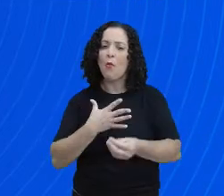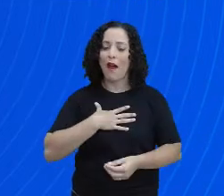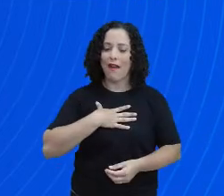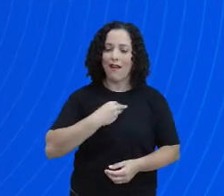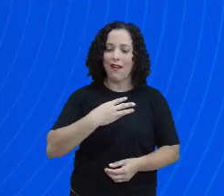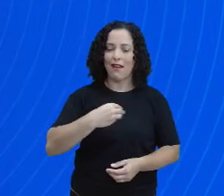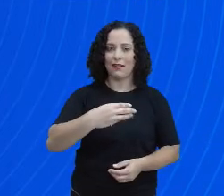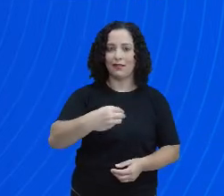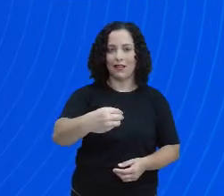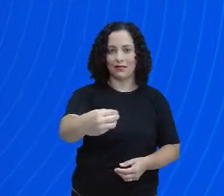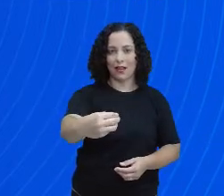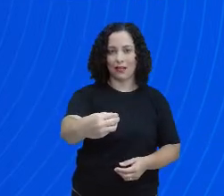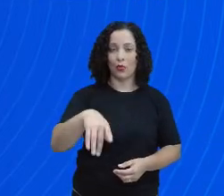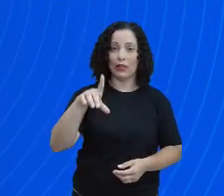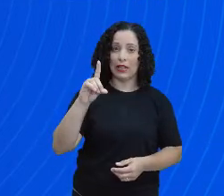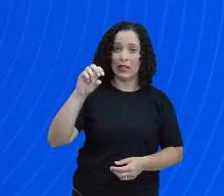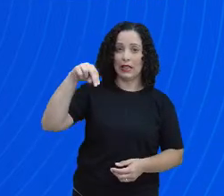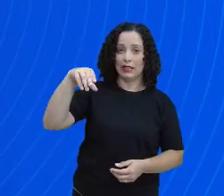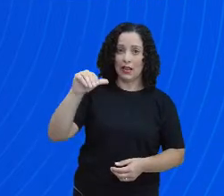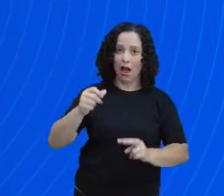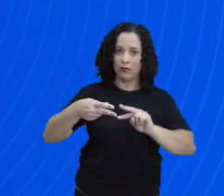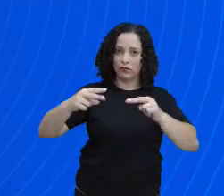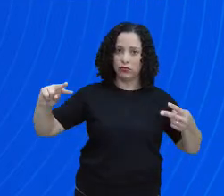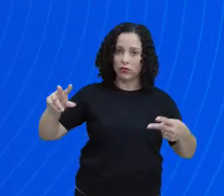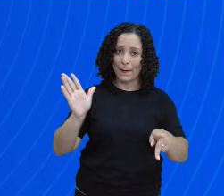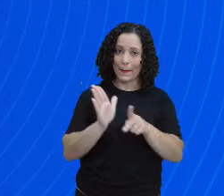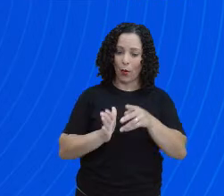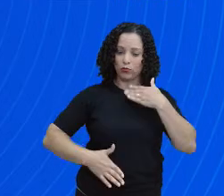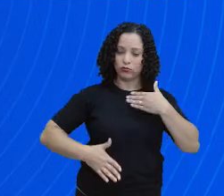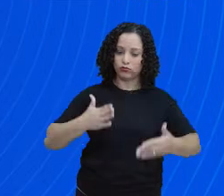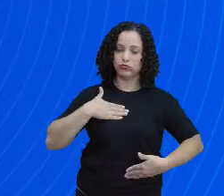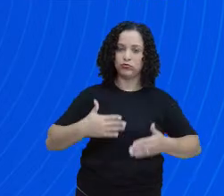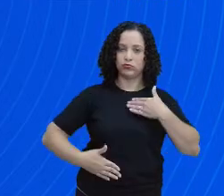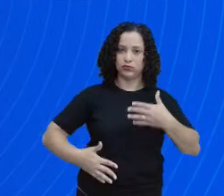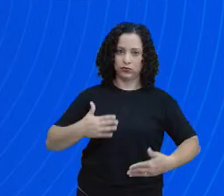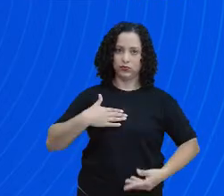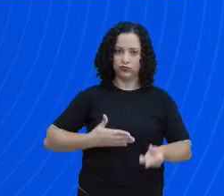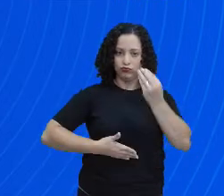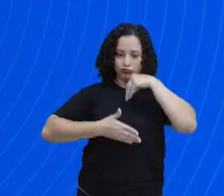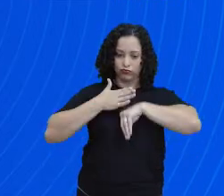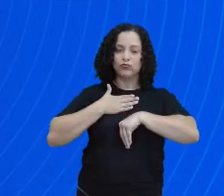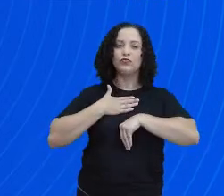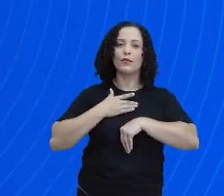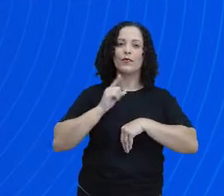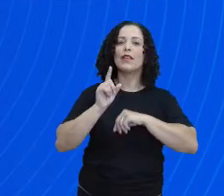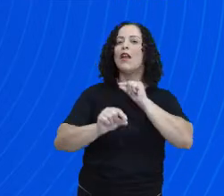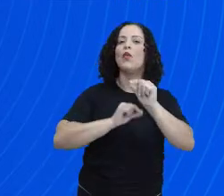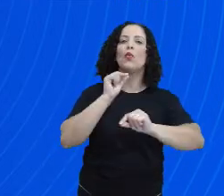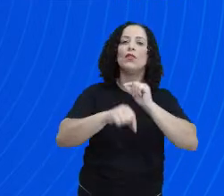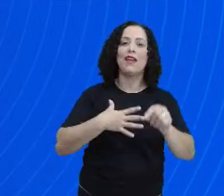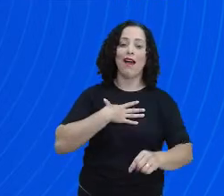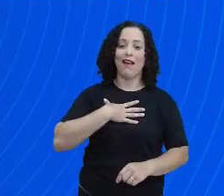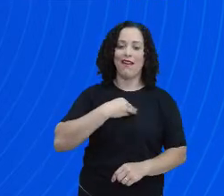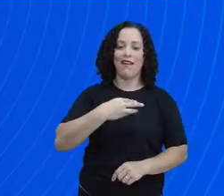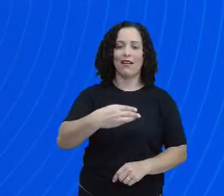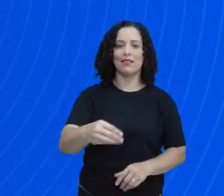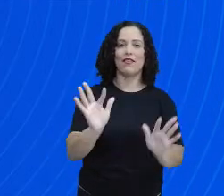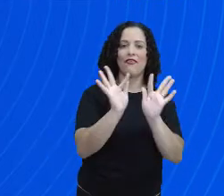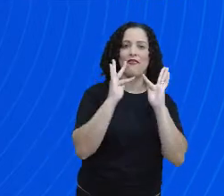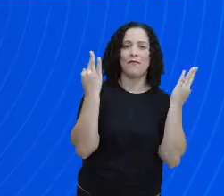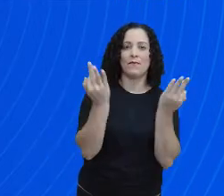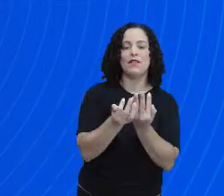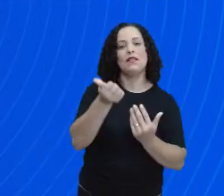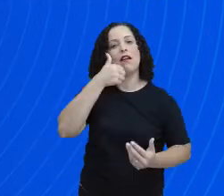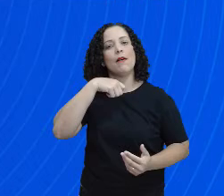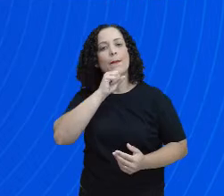o DNA é o nosso material genético. Por isso, ele é a base da herança, né? Da herança que é passada de uma geração